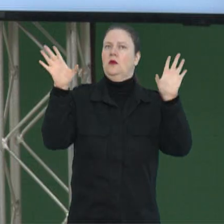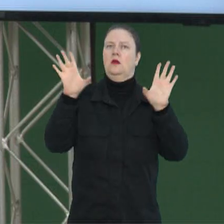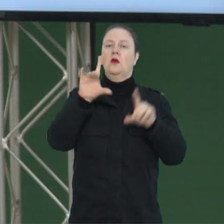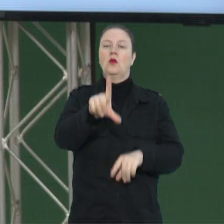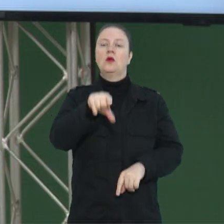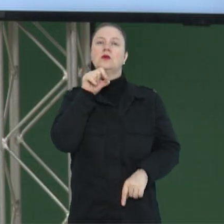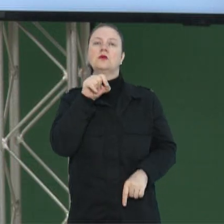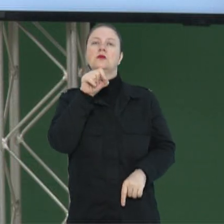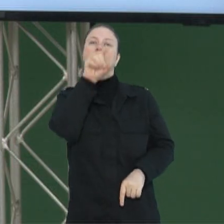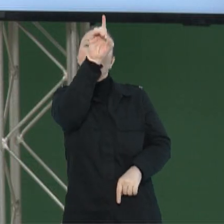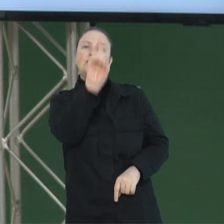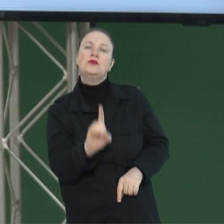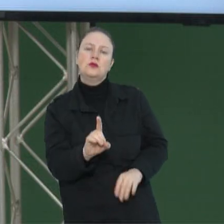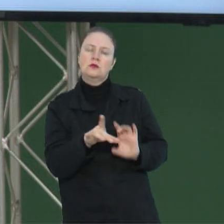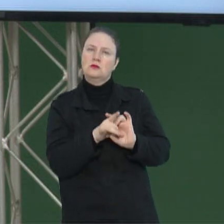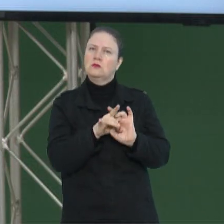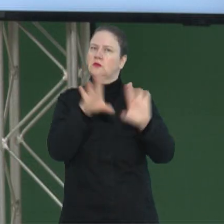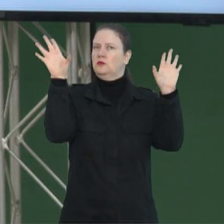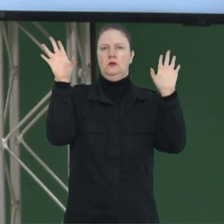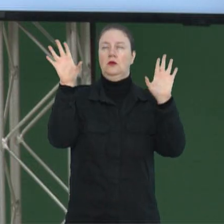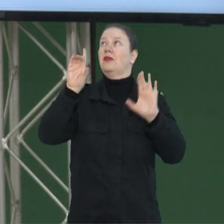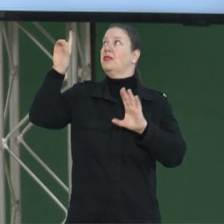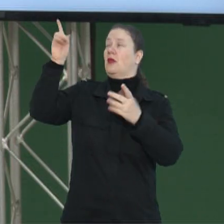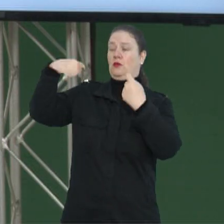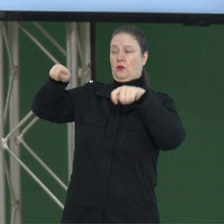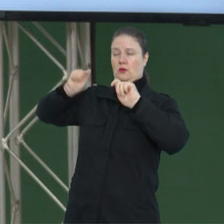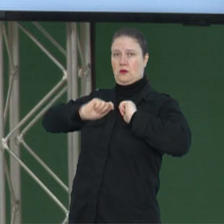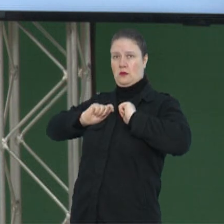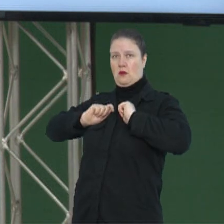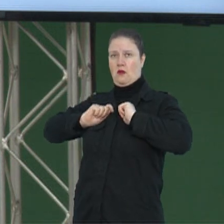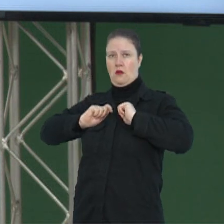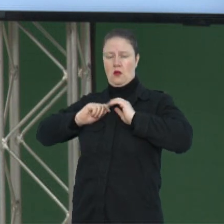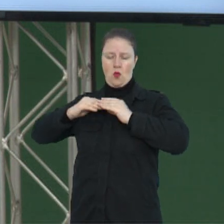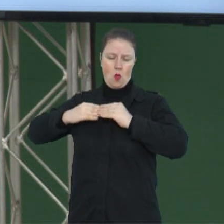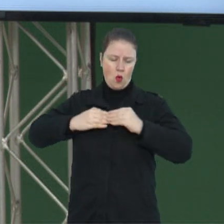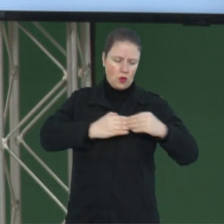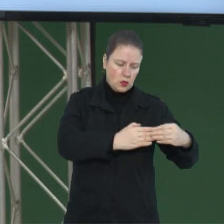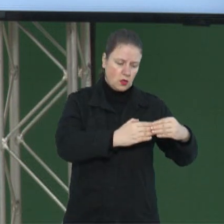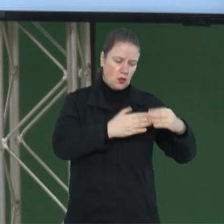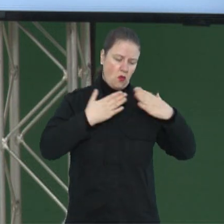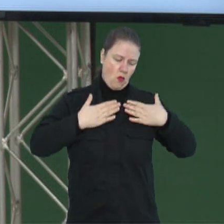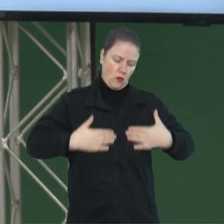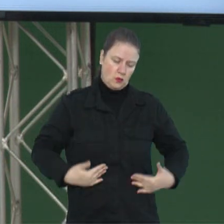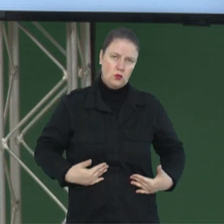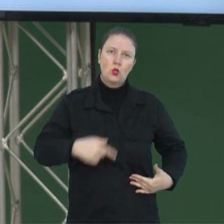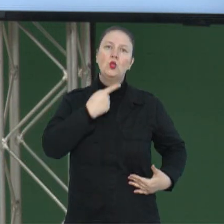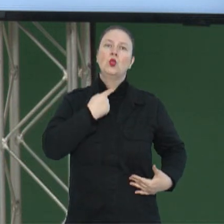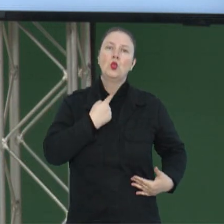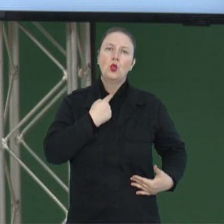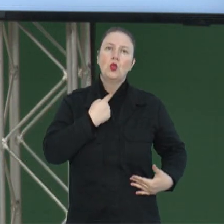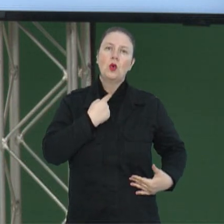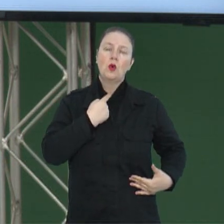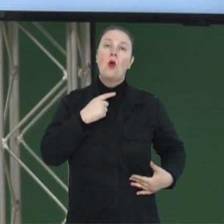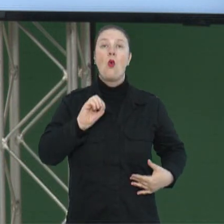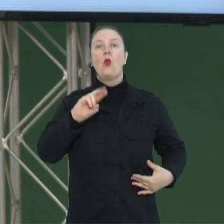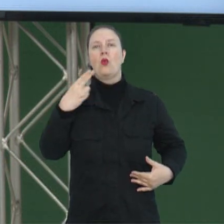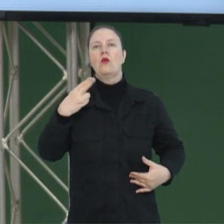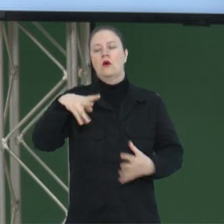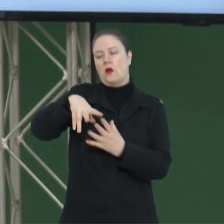o arbítrio. E Deus teria dado para a gente o livre arbítrio de seguir os desejos do corpo ou seguir as vontades da alma.